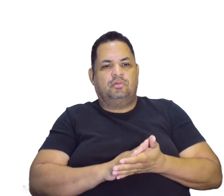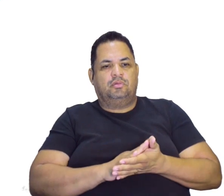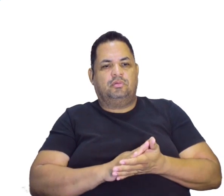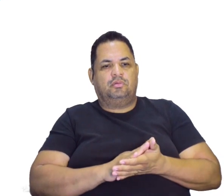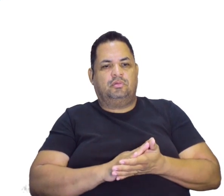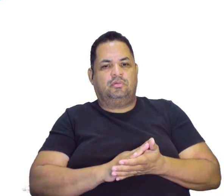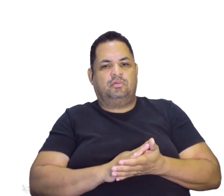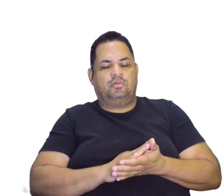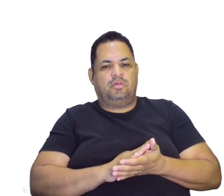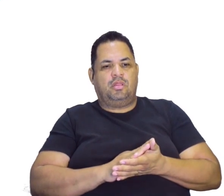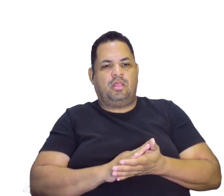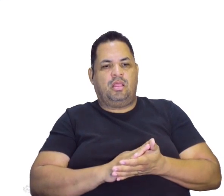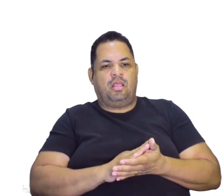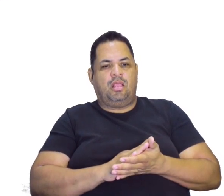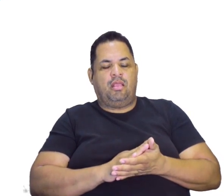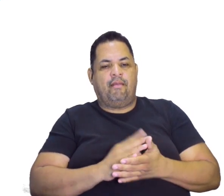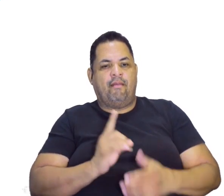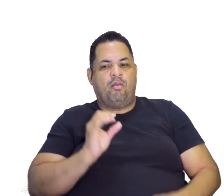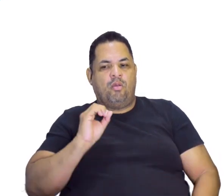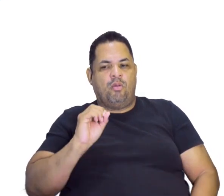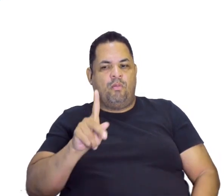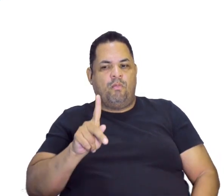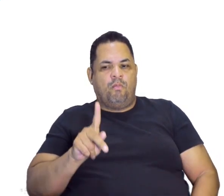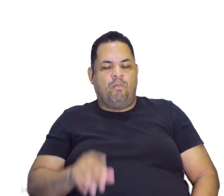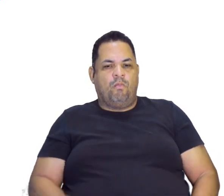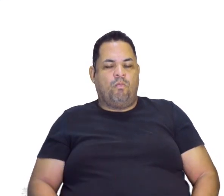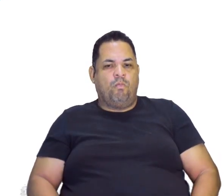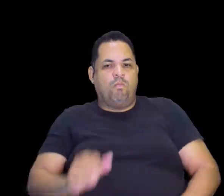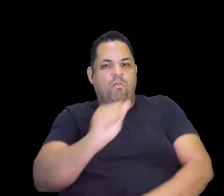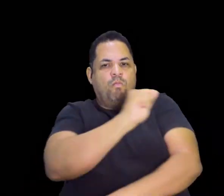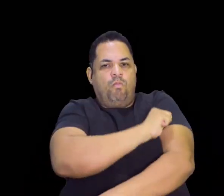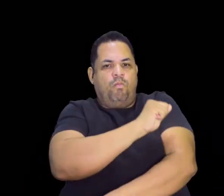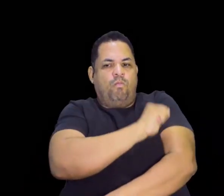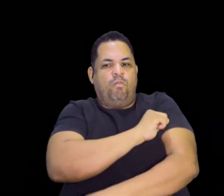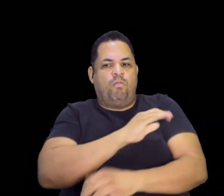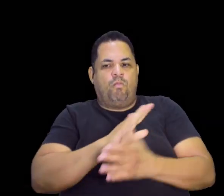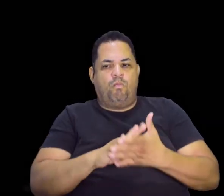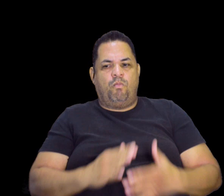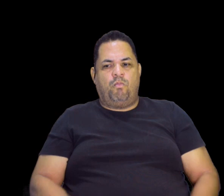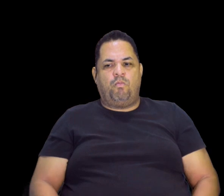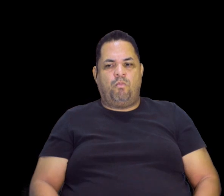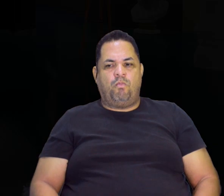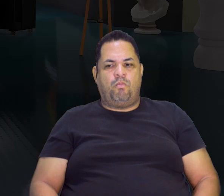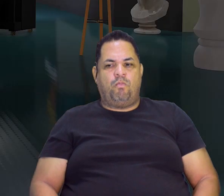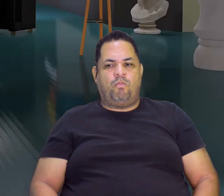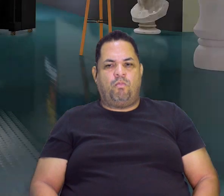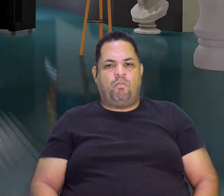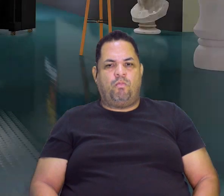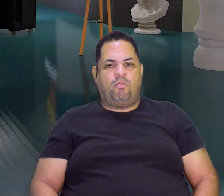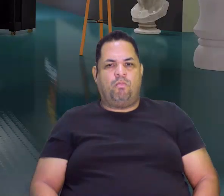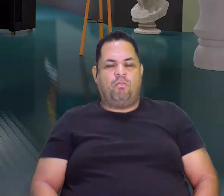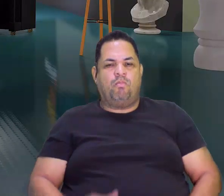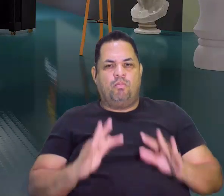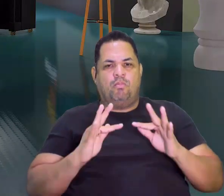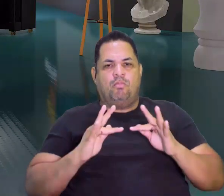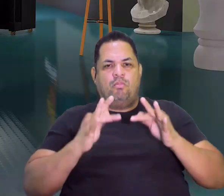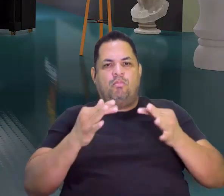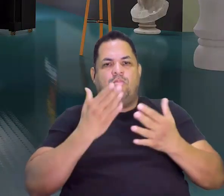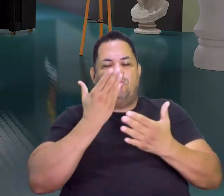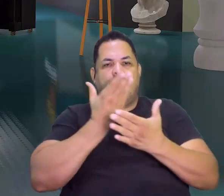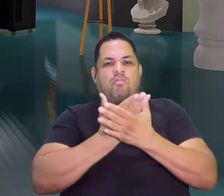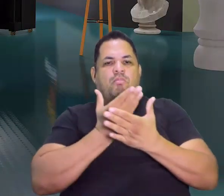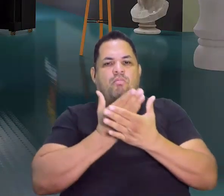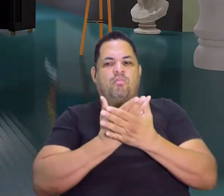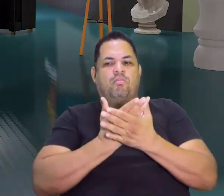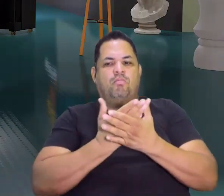Gogh, Vincent Van Gogh, ok? Então, alunos, chegamos aqui ao final da nossa